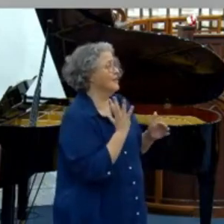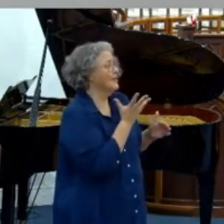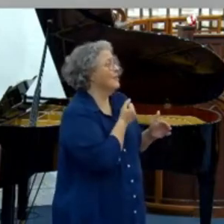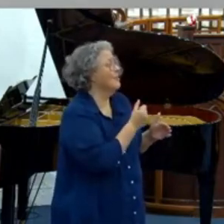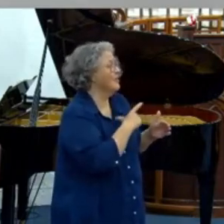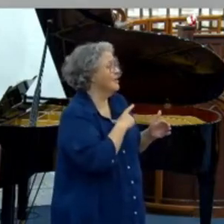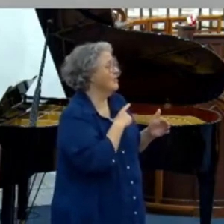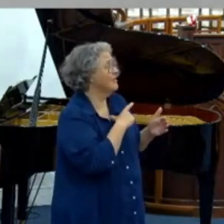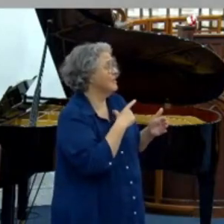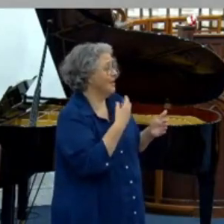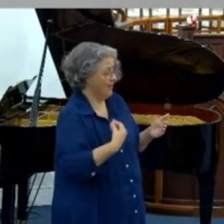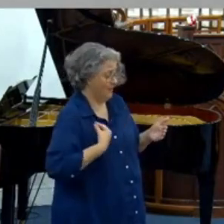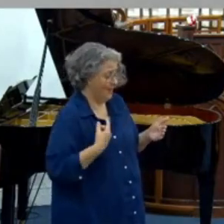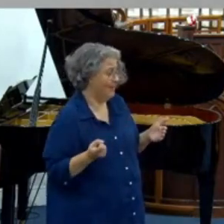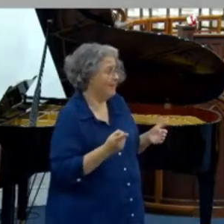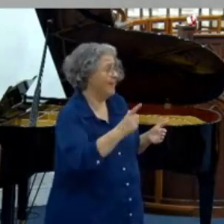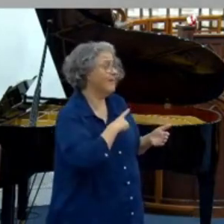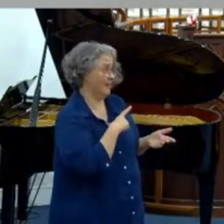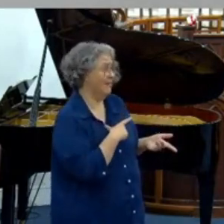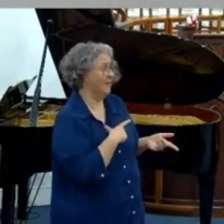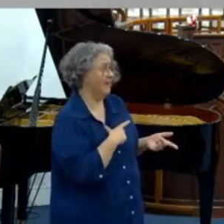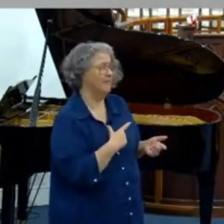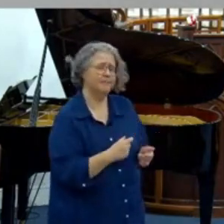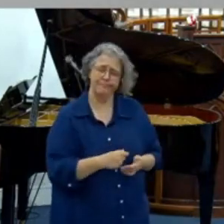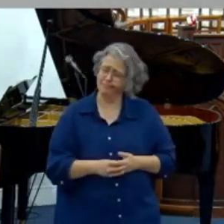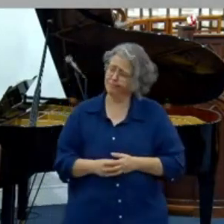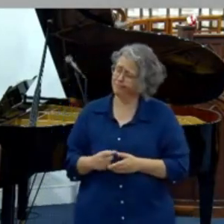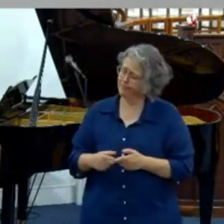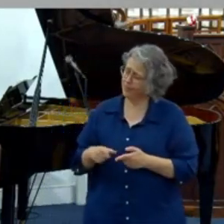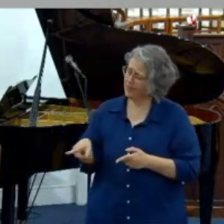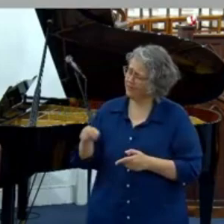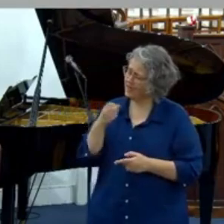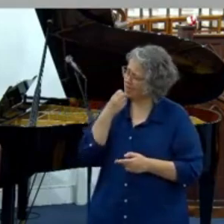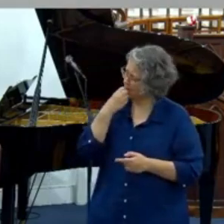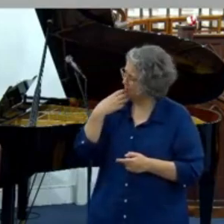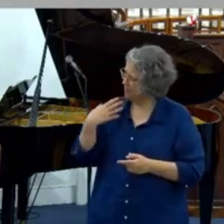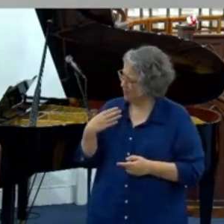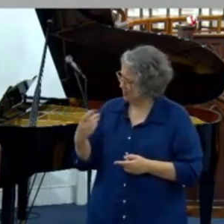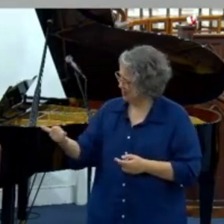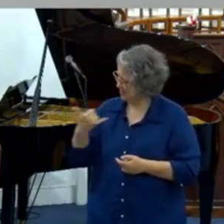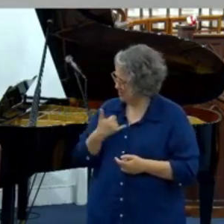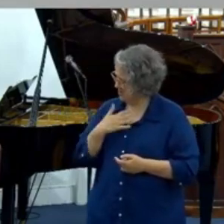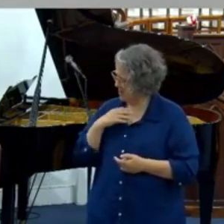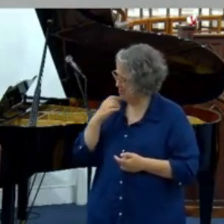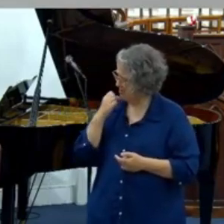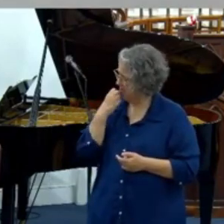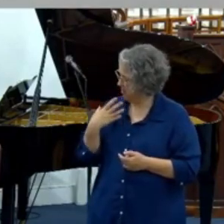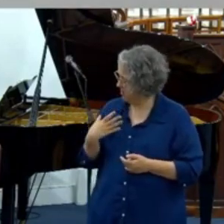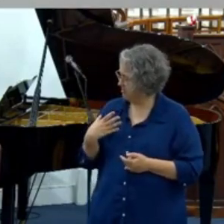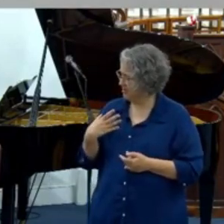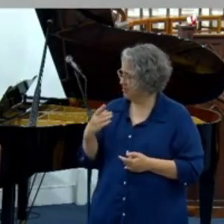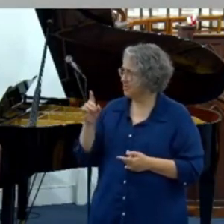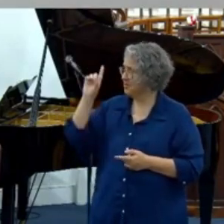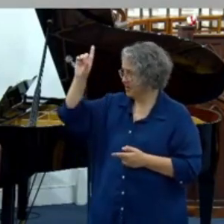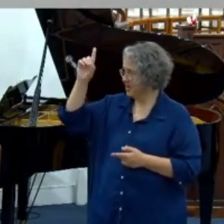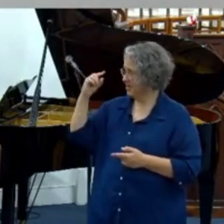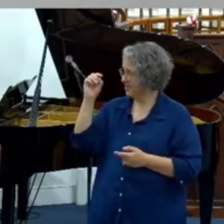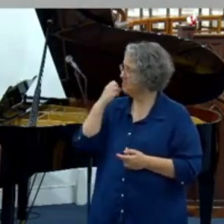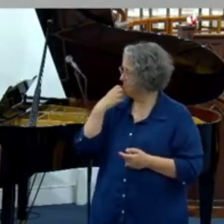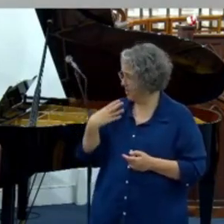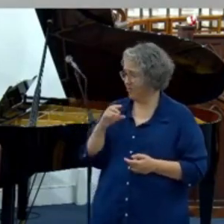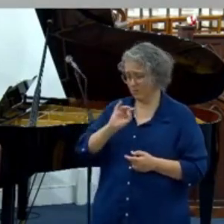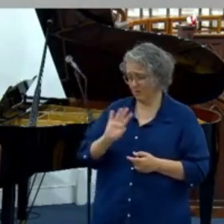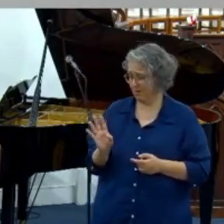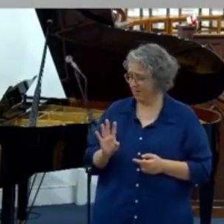eterna? Jesus respondeu: por que você me chama de bom? Ninguém é bom a não ser um, que é Deus. Você conhece